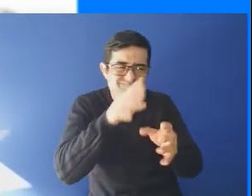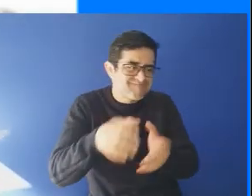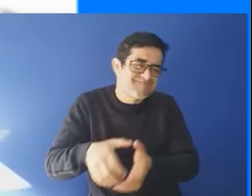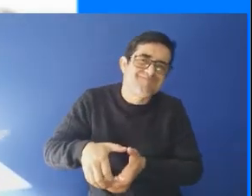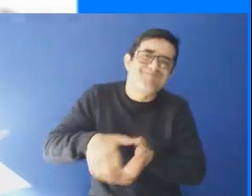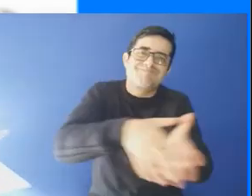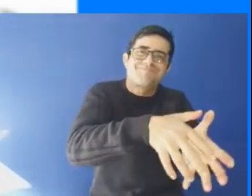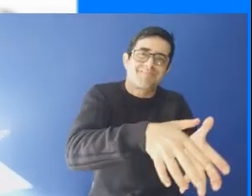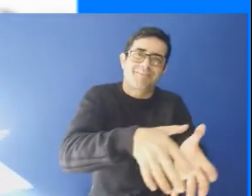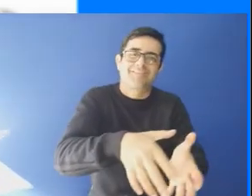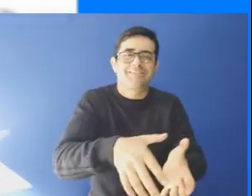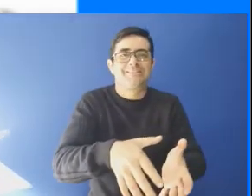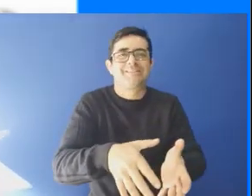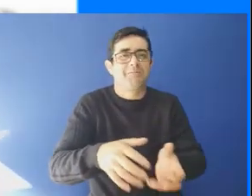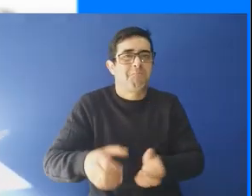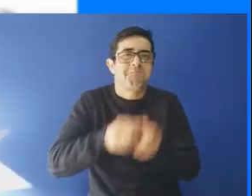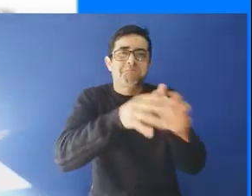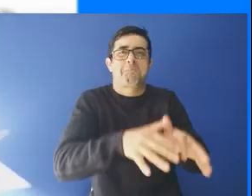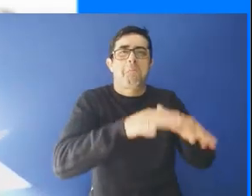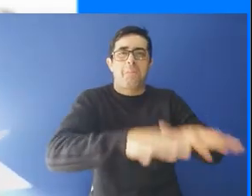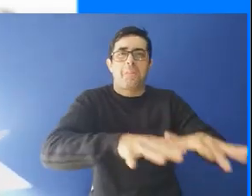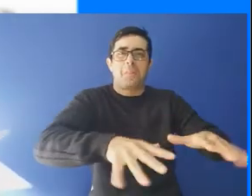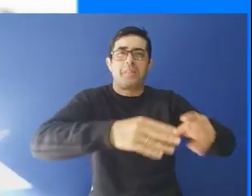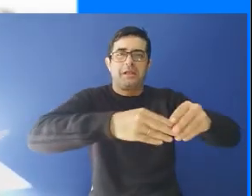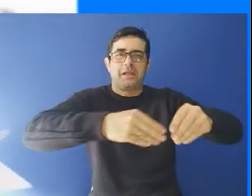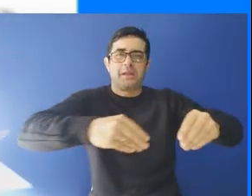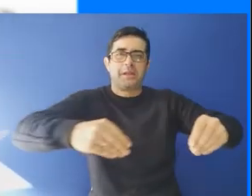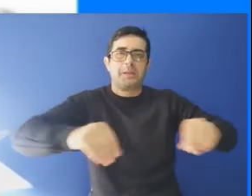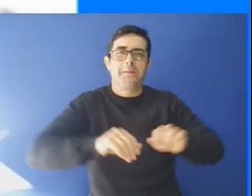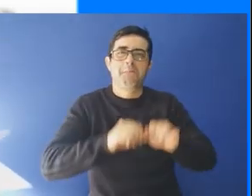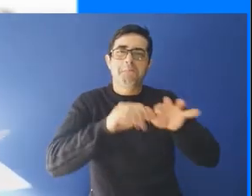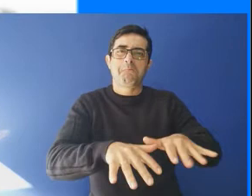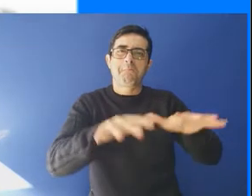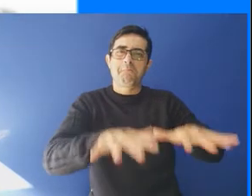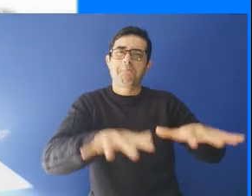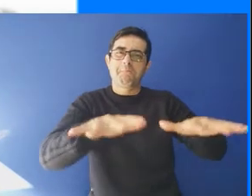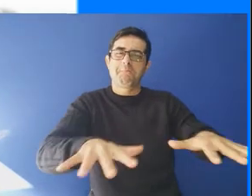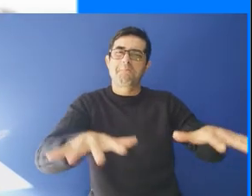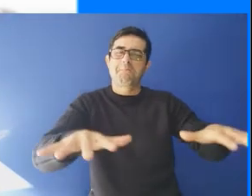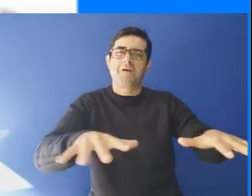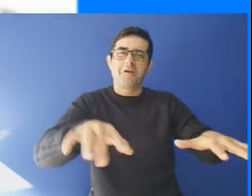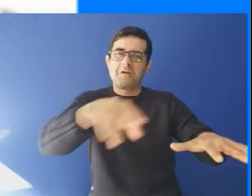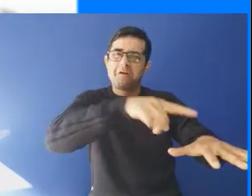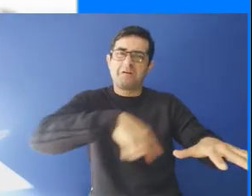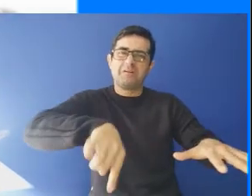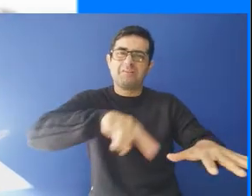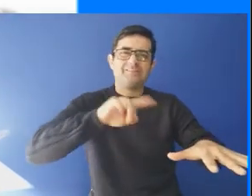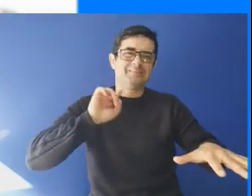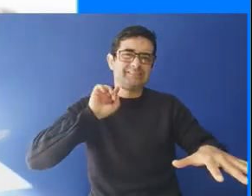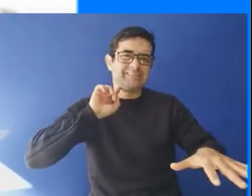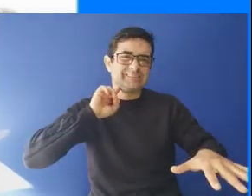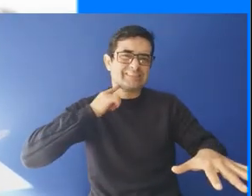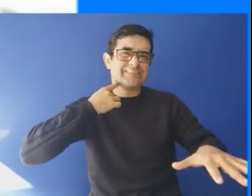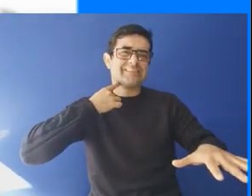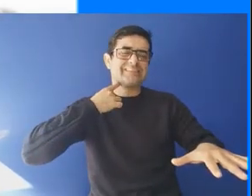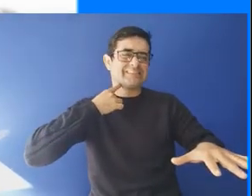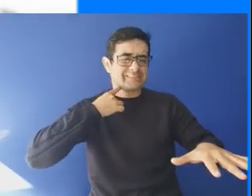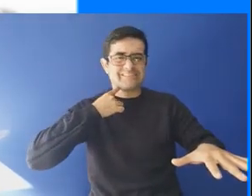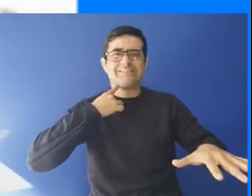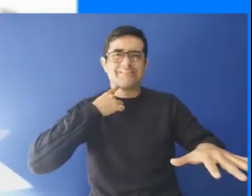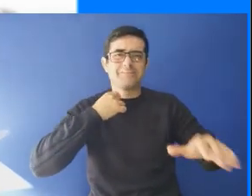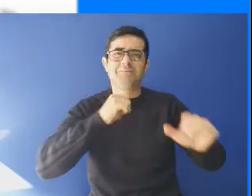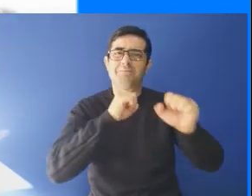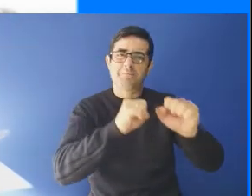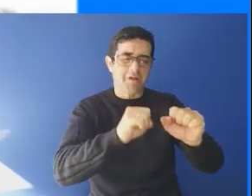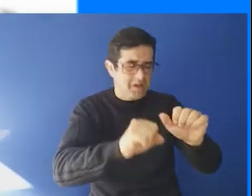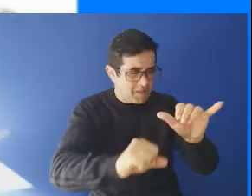acidentais ou criminosos, né, de substâncias químicas no solo. Uma vez derramados no solo, esses diferentes contaminantes